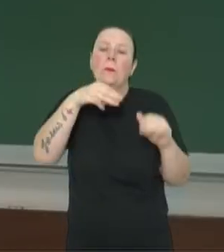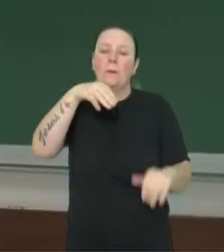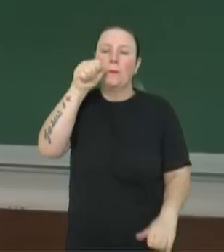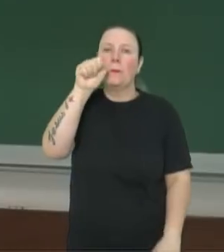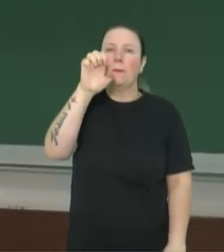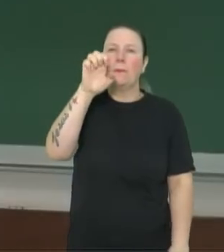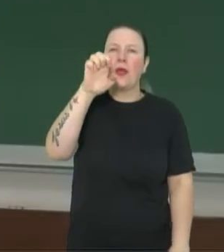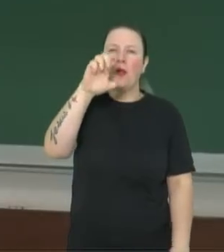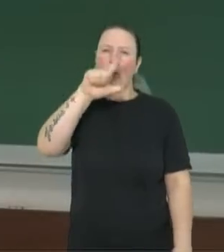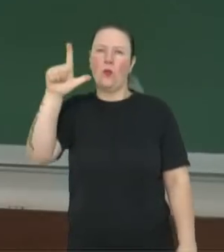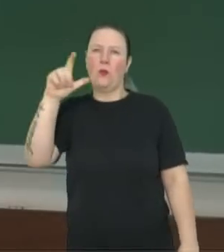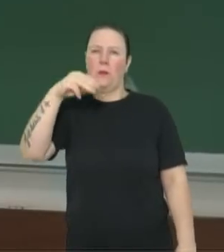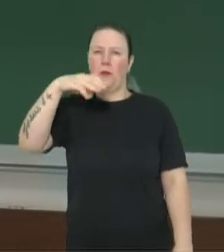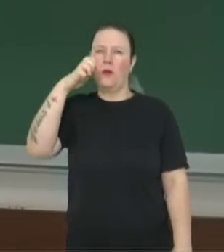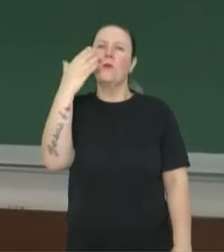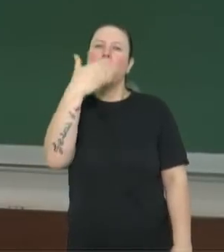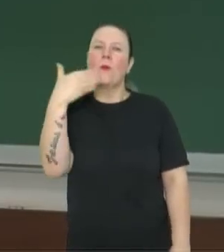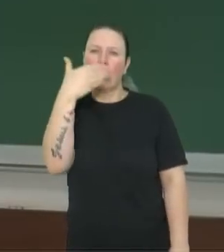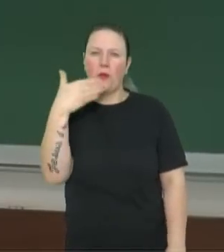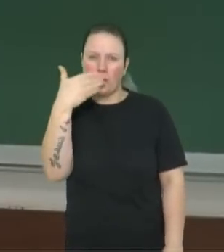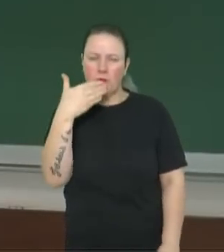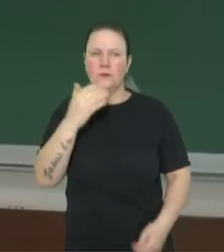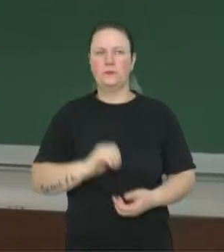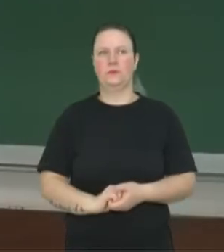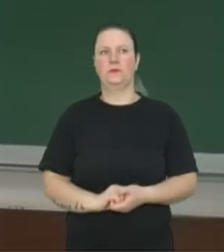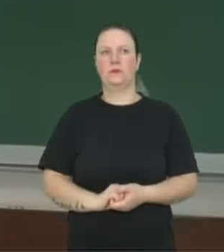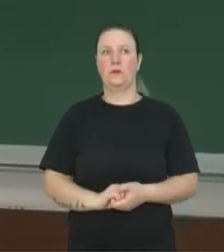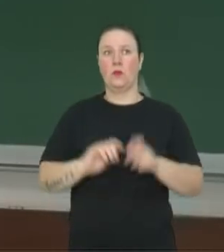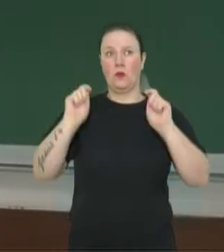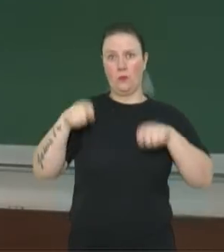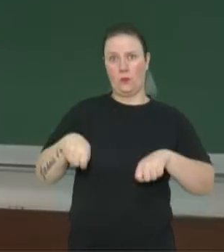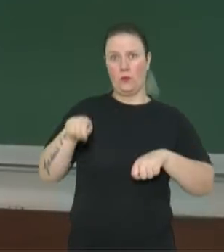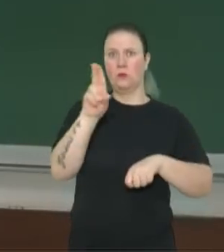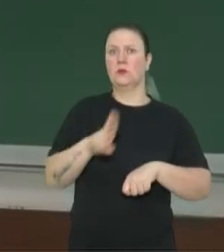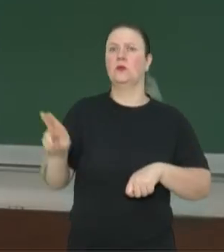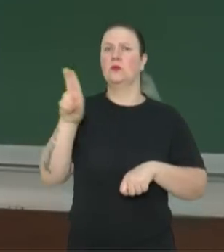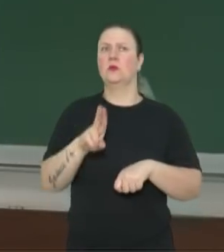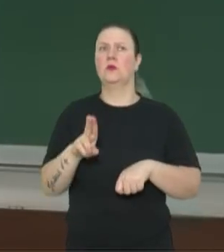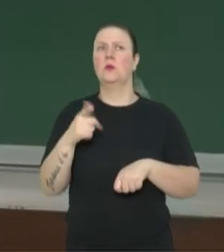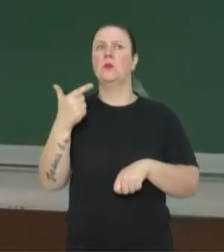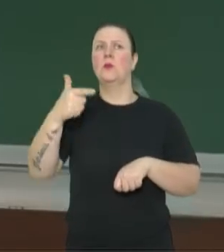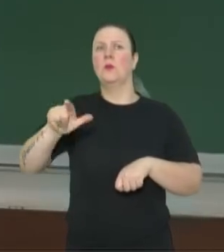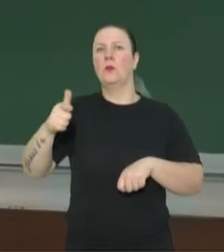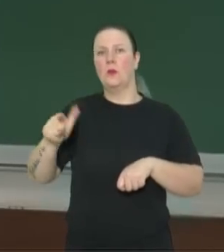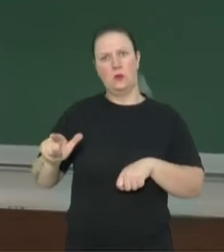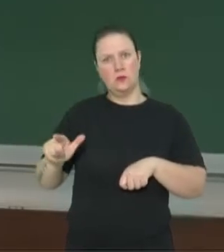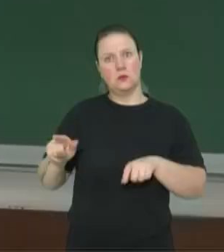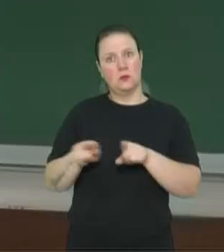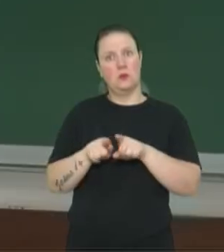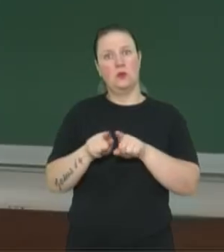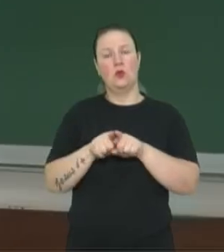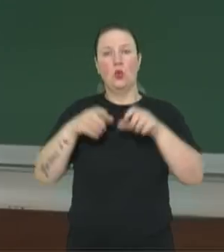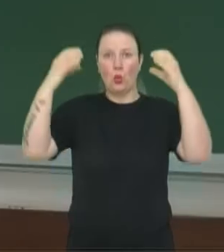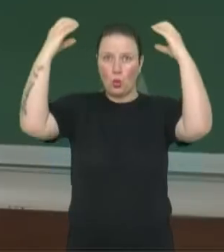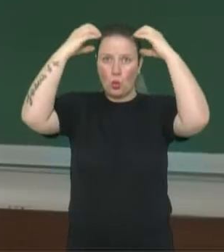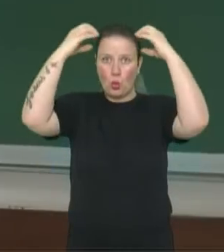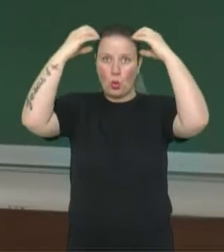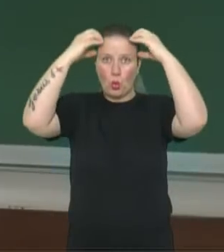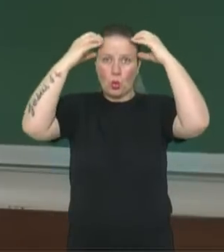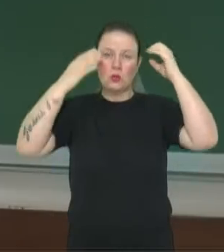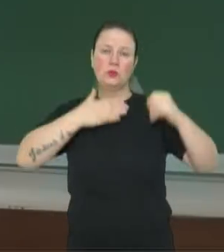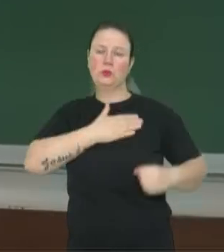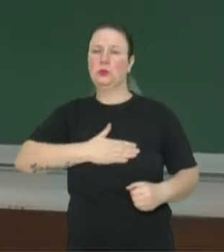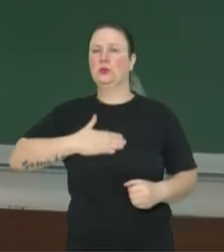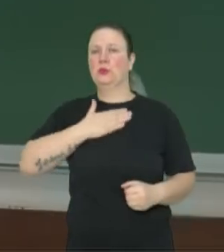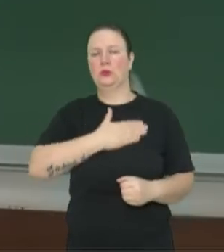honey. Mas honey eu também não posso usar como querida? Pode, mas aqui, então, é bem a palavrinha mel. O que o urso come? Para